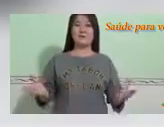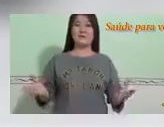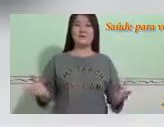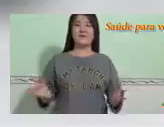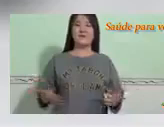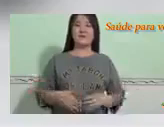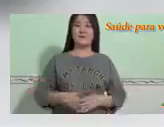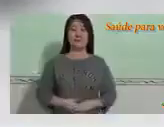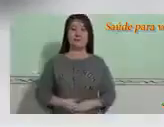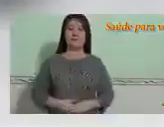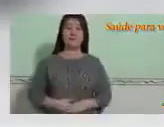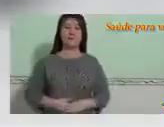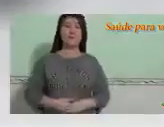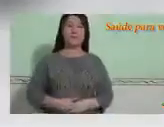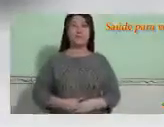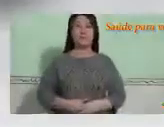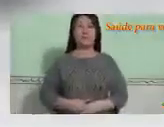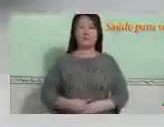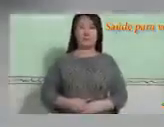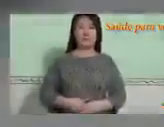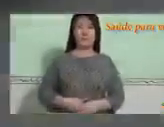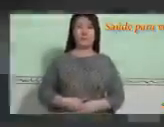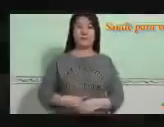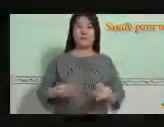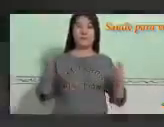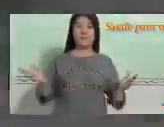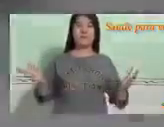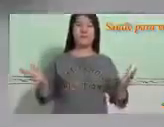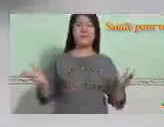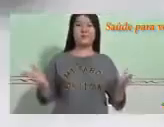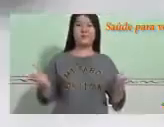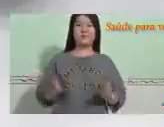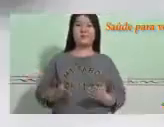anticonvulsivantes, antidepressivos e antiepiléticos.